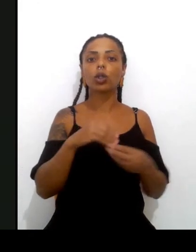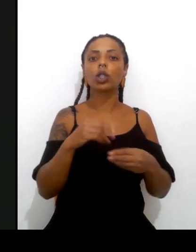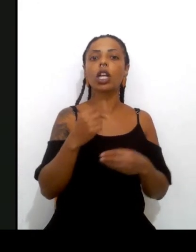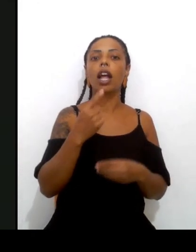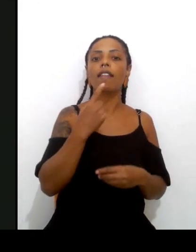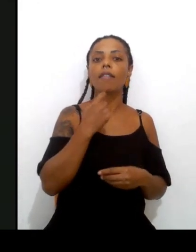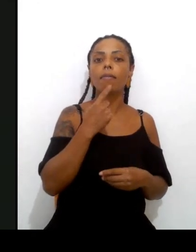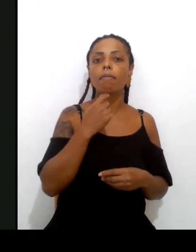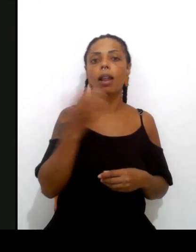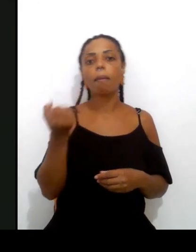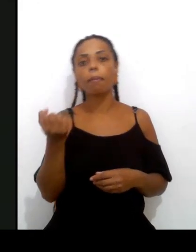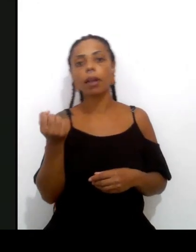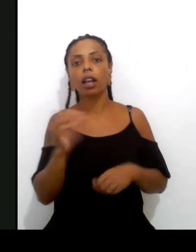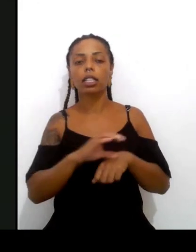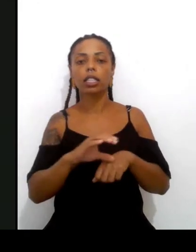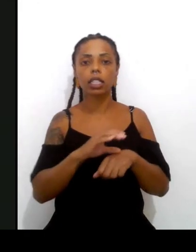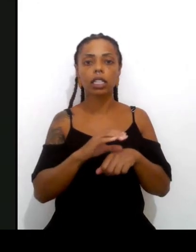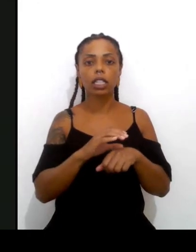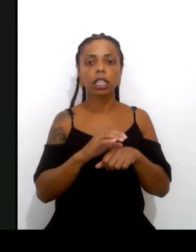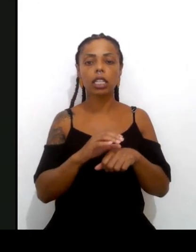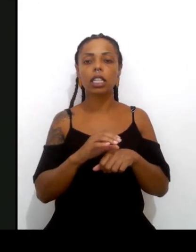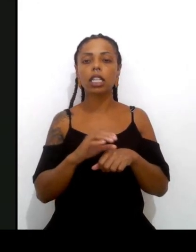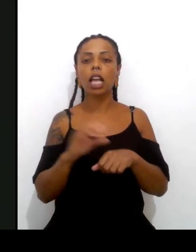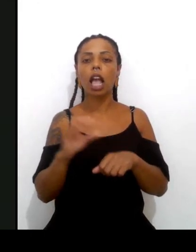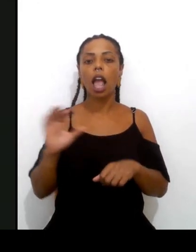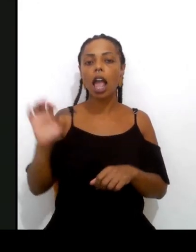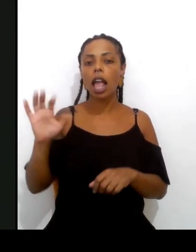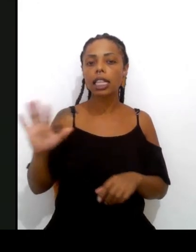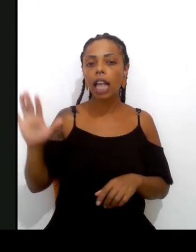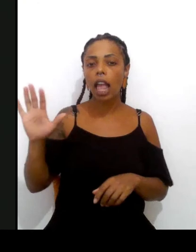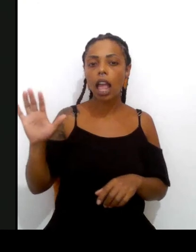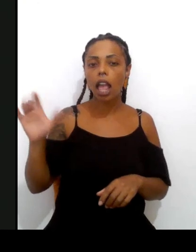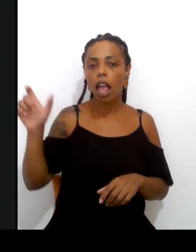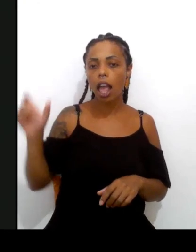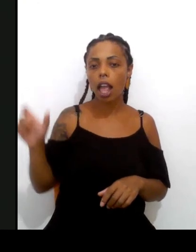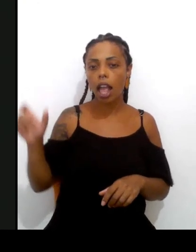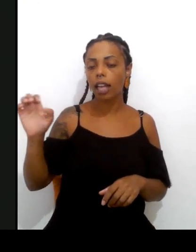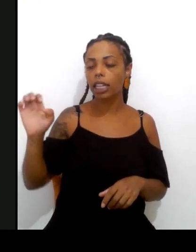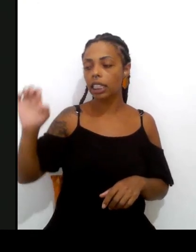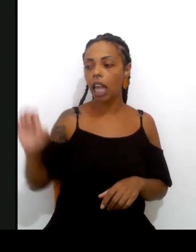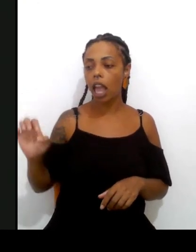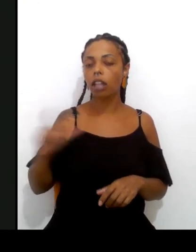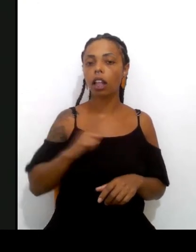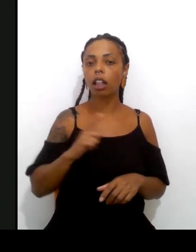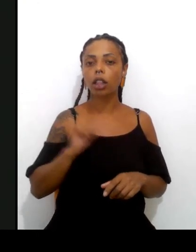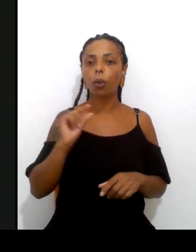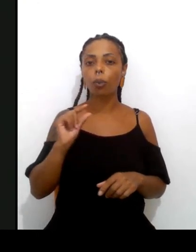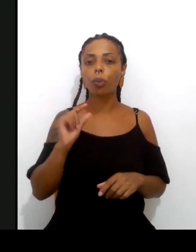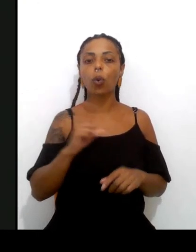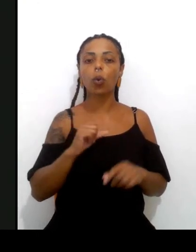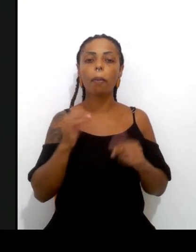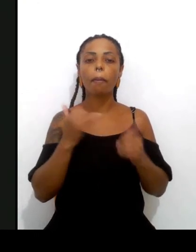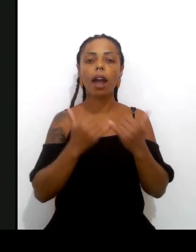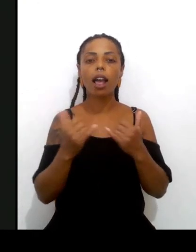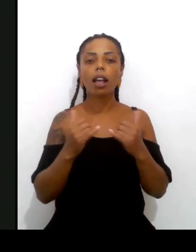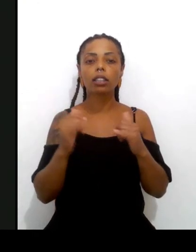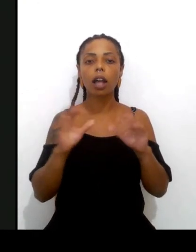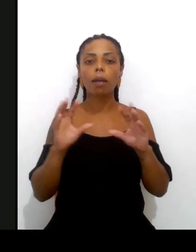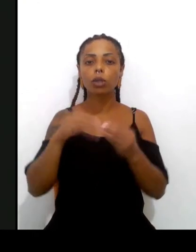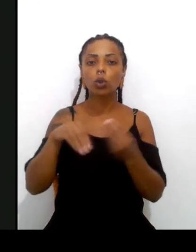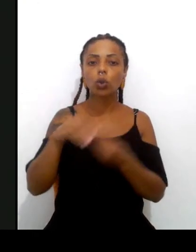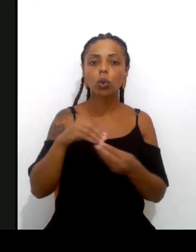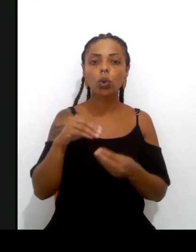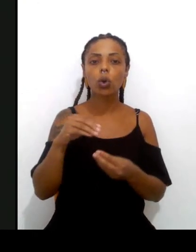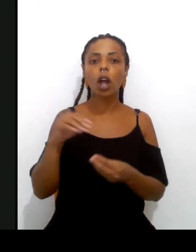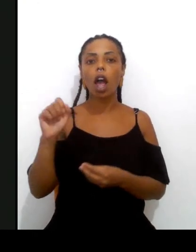a esquerda meio escondida na grama a uma forma construída a partir de mais manchas de tinta azul cinza e branca ela